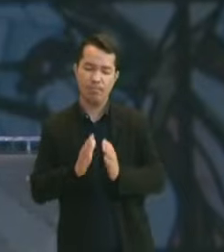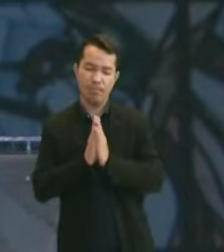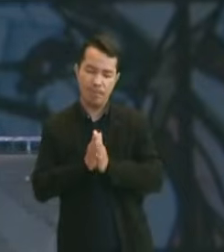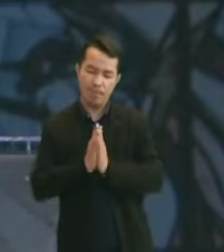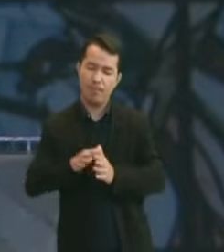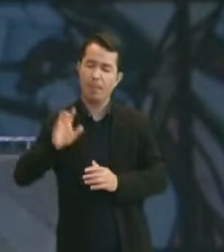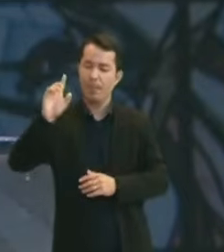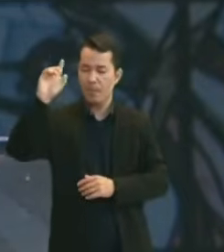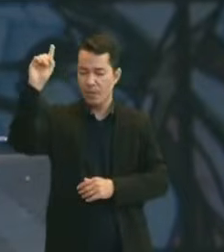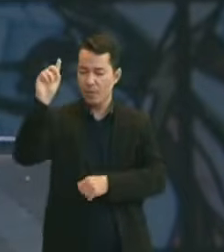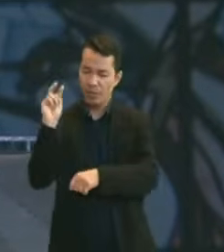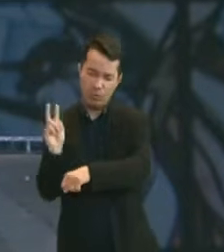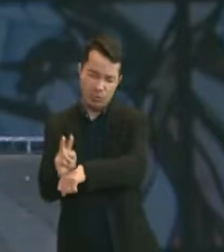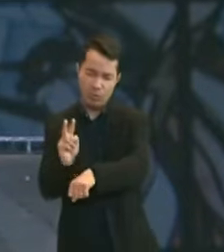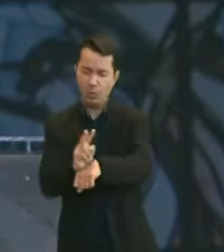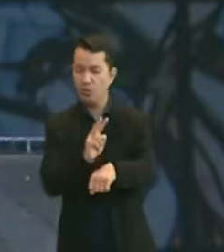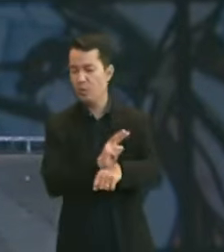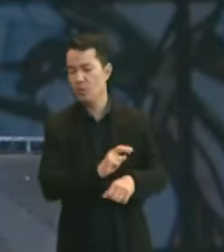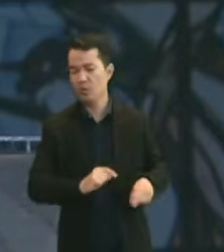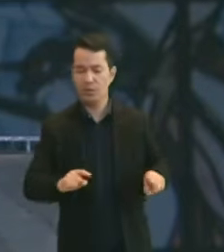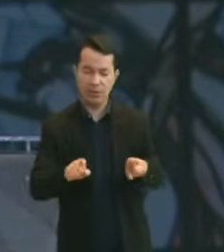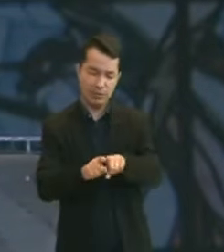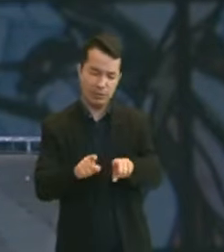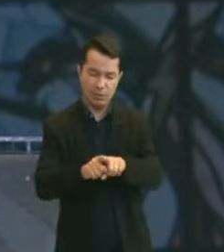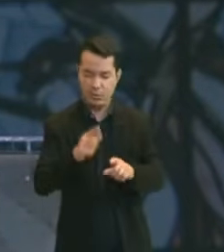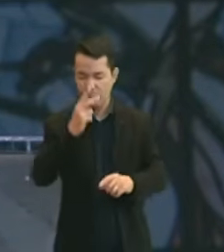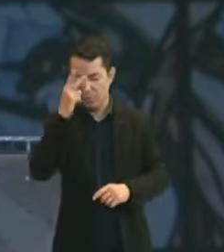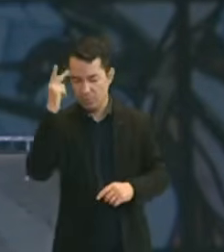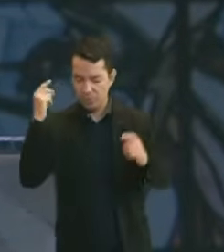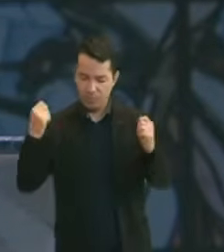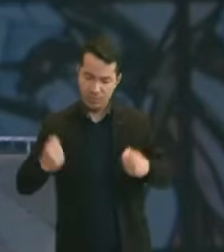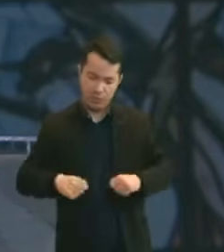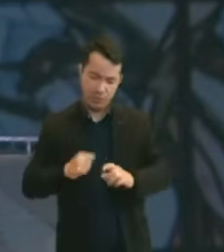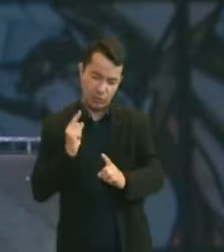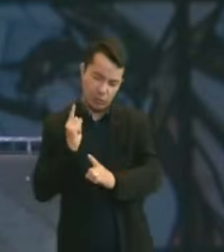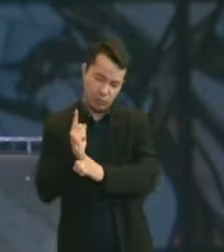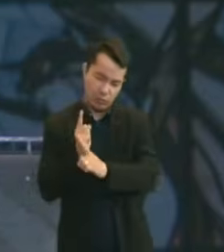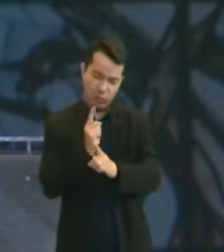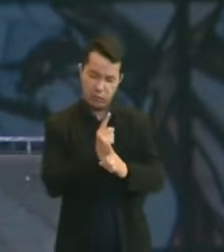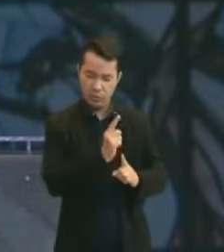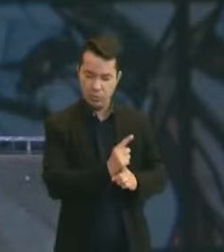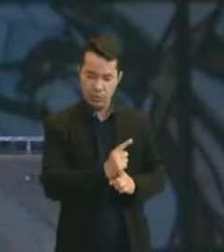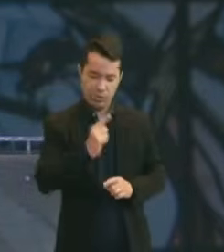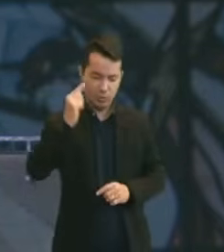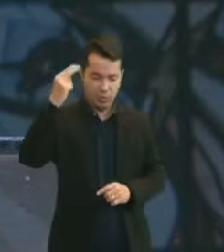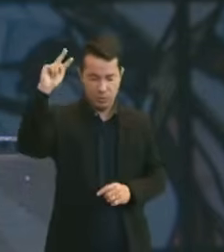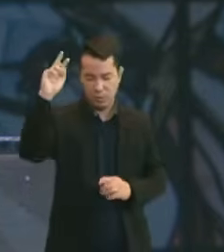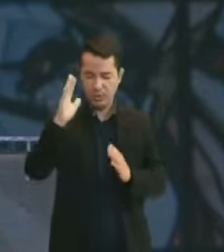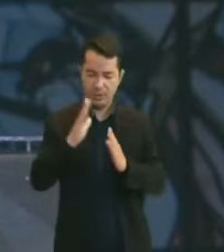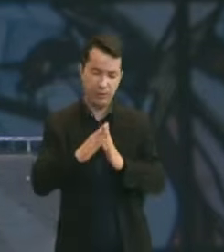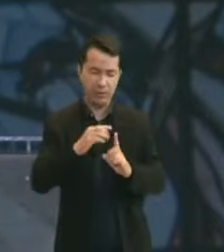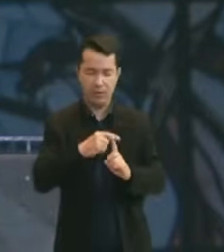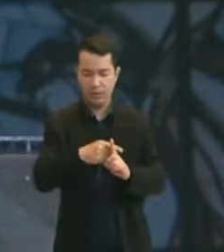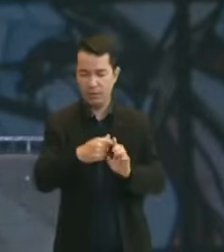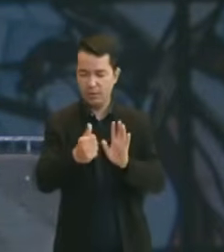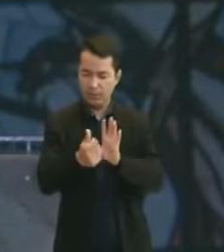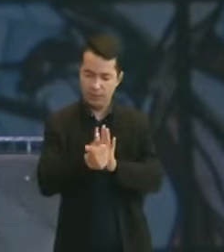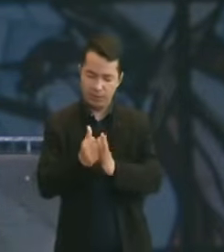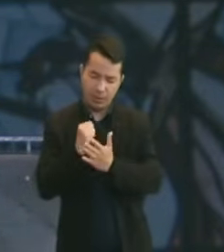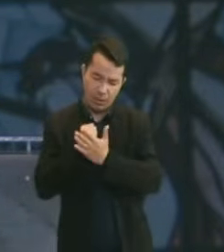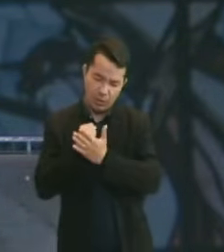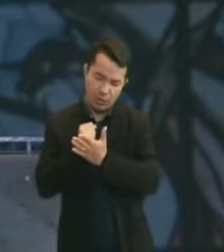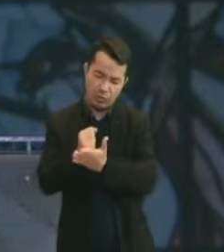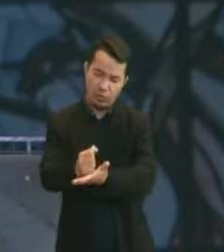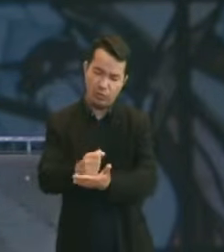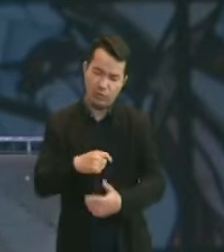que precisam, ó Deus, ser encontrados pela Tua igreja, que precisam ser acolhidos pela Sua igreja, Senhor. Nos ajuda todos